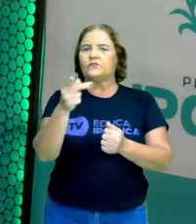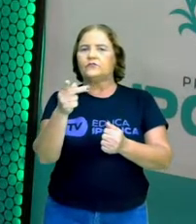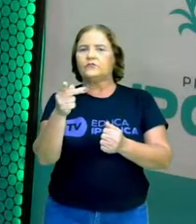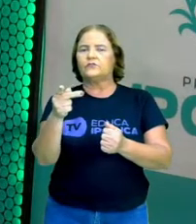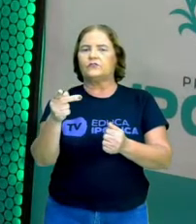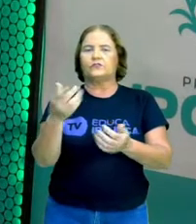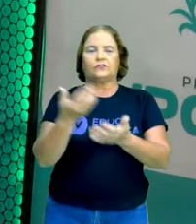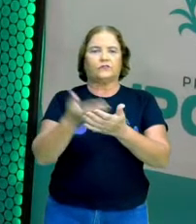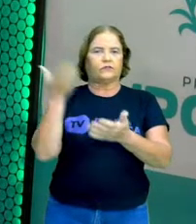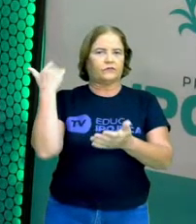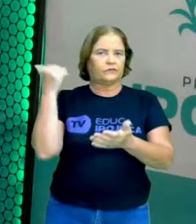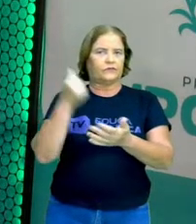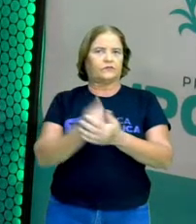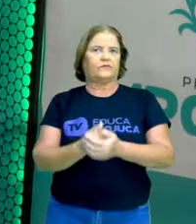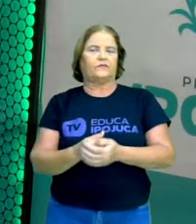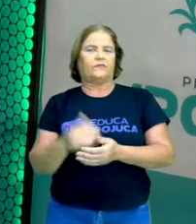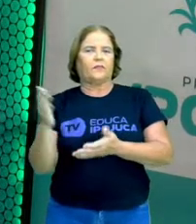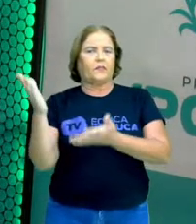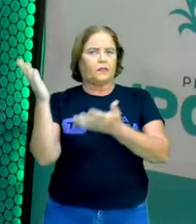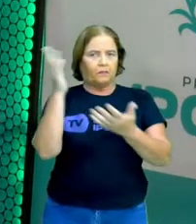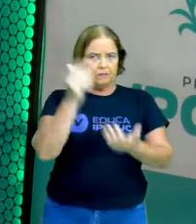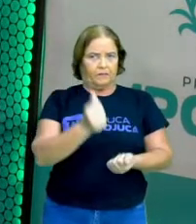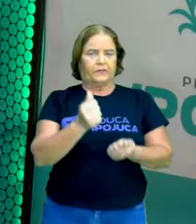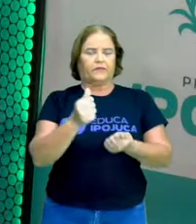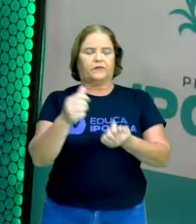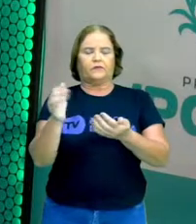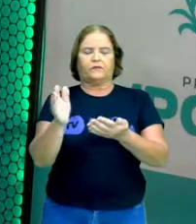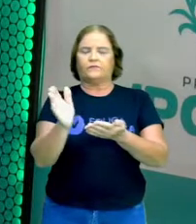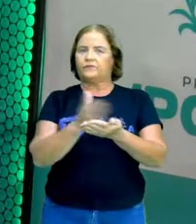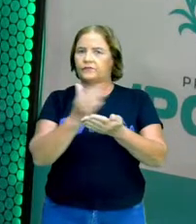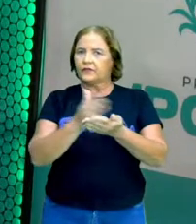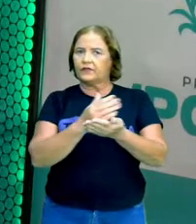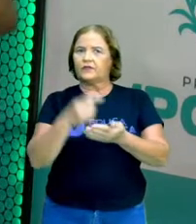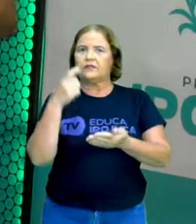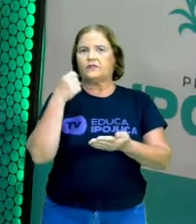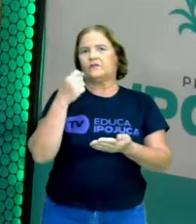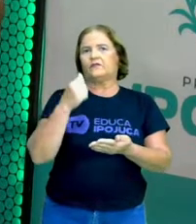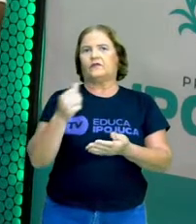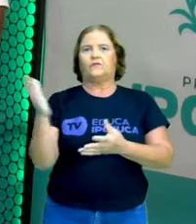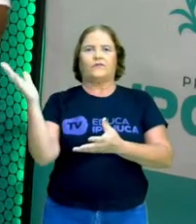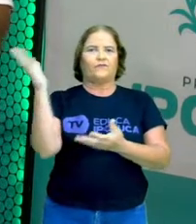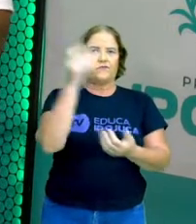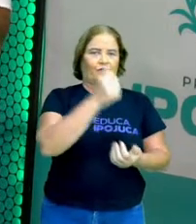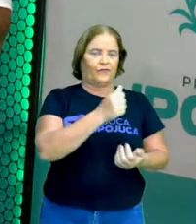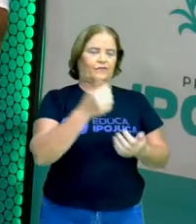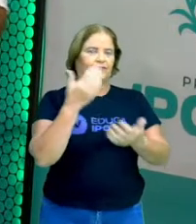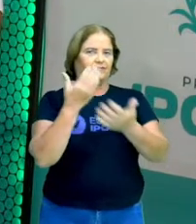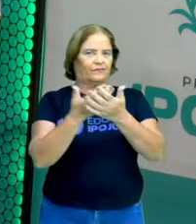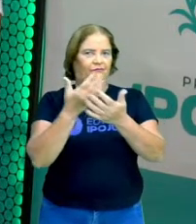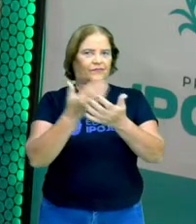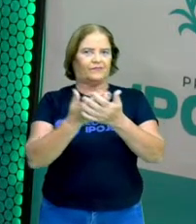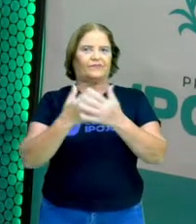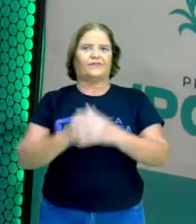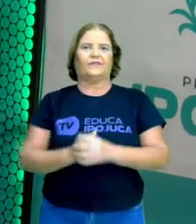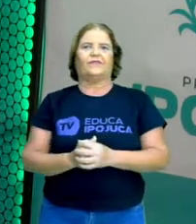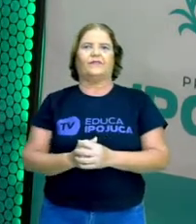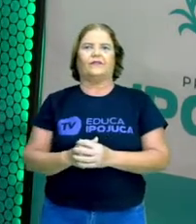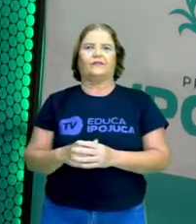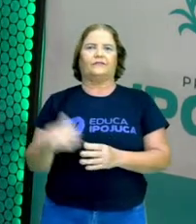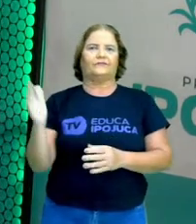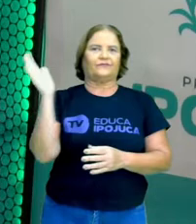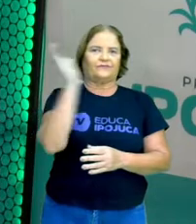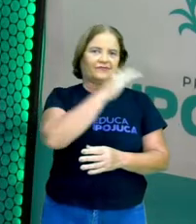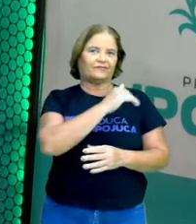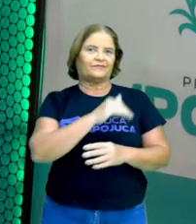aula. Olha aí, não perca tempo, pega o caderno, o lápis e vamos estudar. Vem